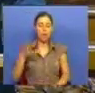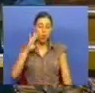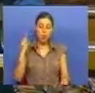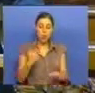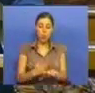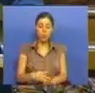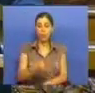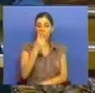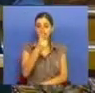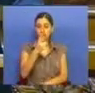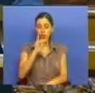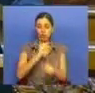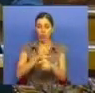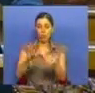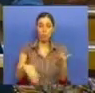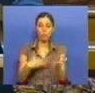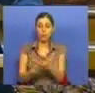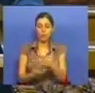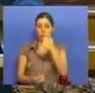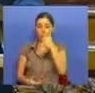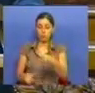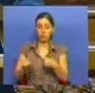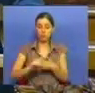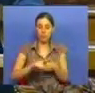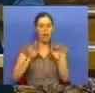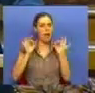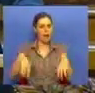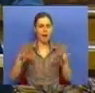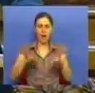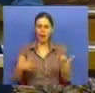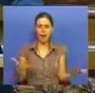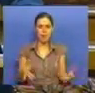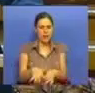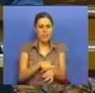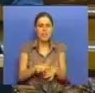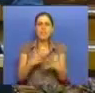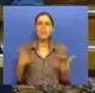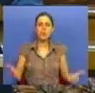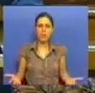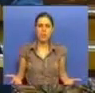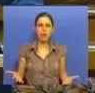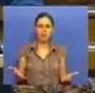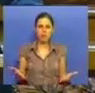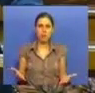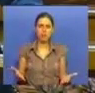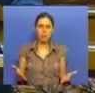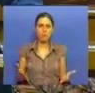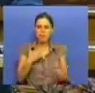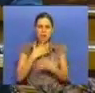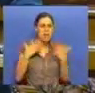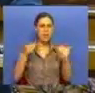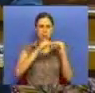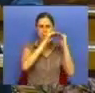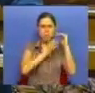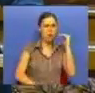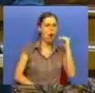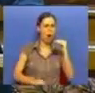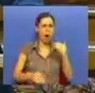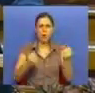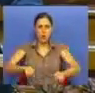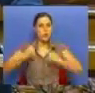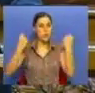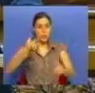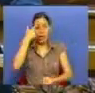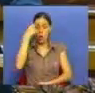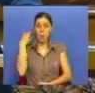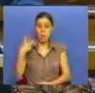último, 2 outras propostas. Primeiro, terá que acabar essa situação de enorme desigualdade e que é incompreensível